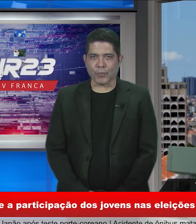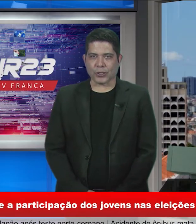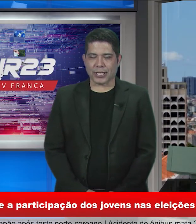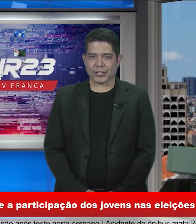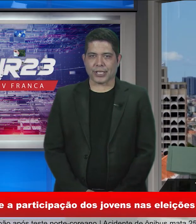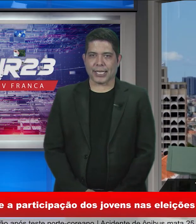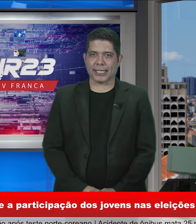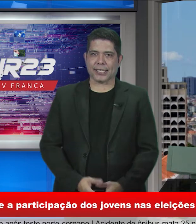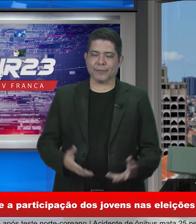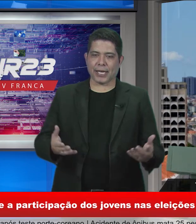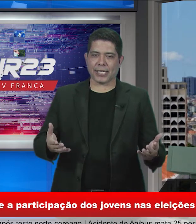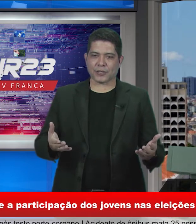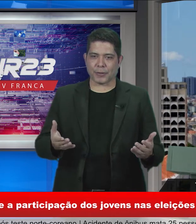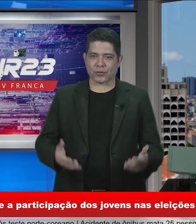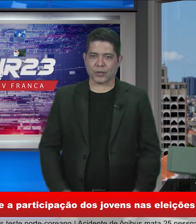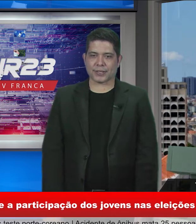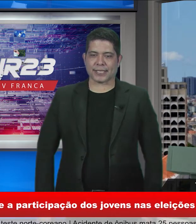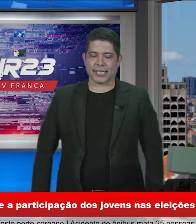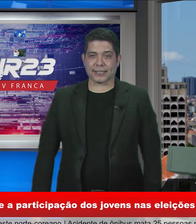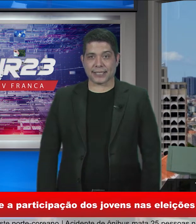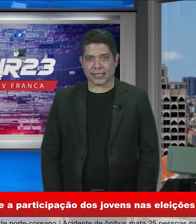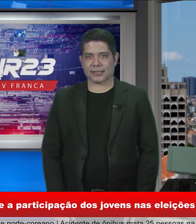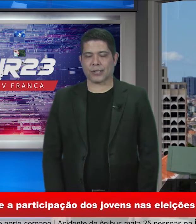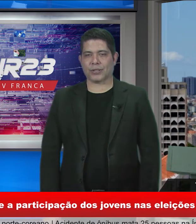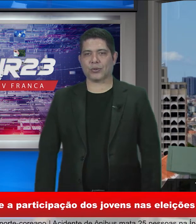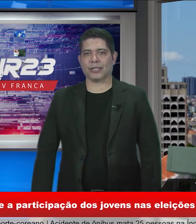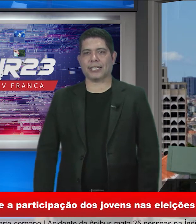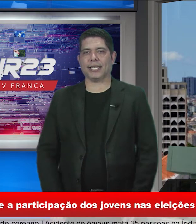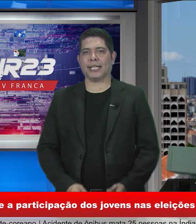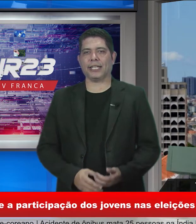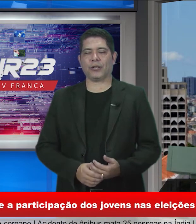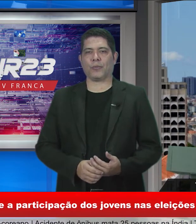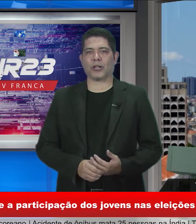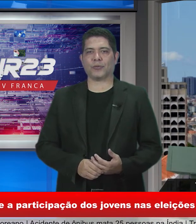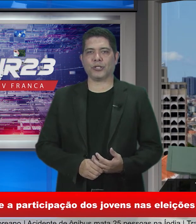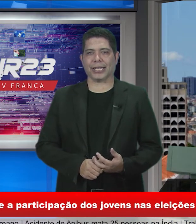Pois é, muito importante, né, que também as pessoas exerçam a sua